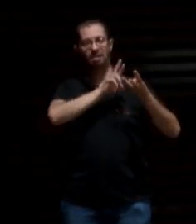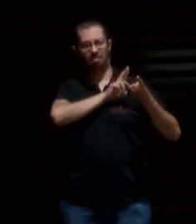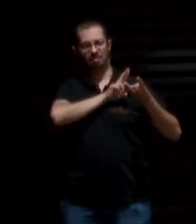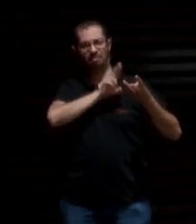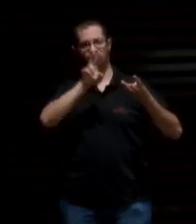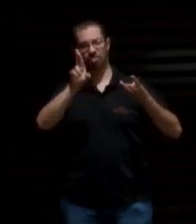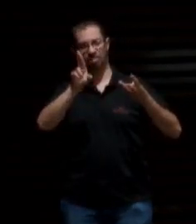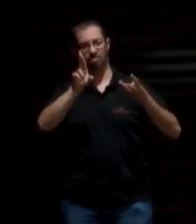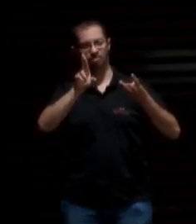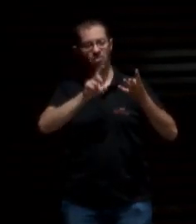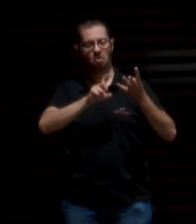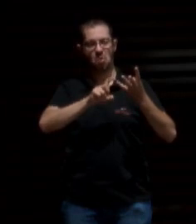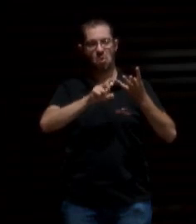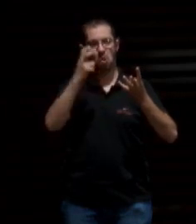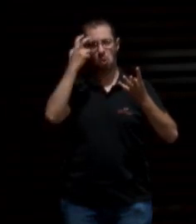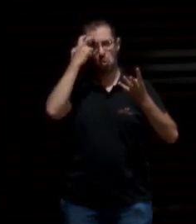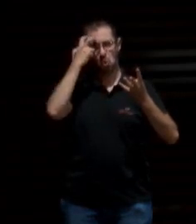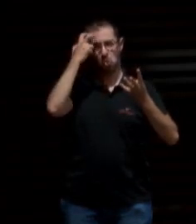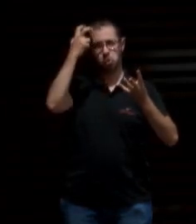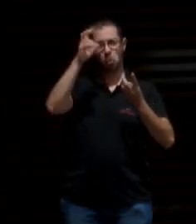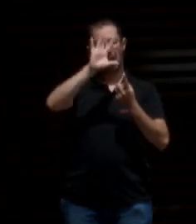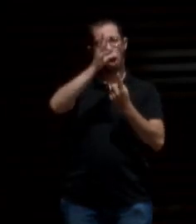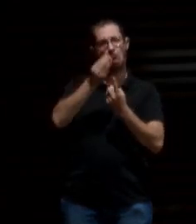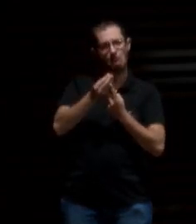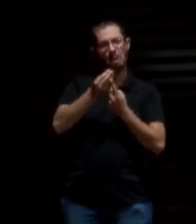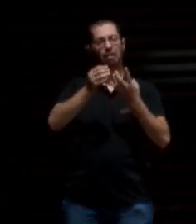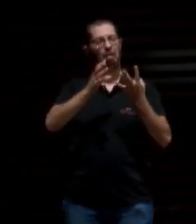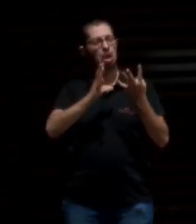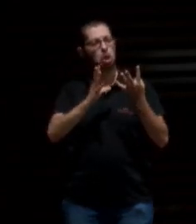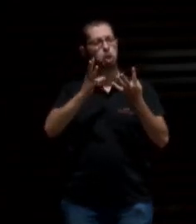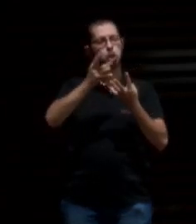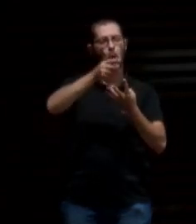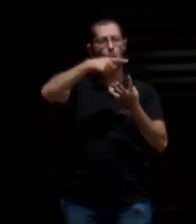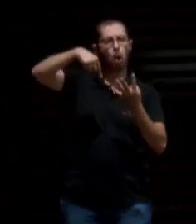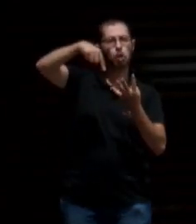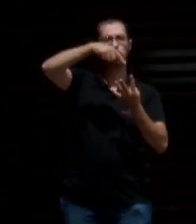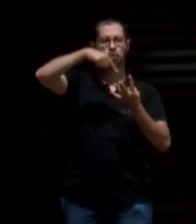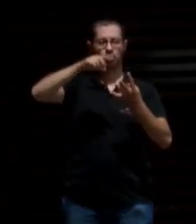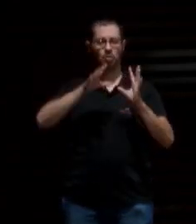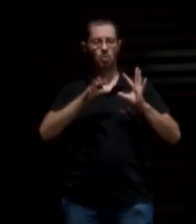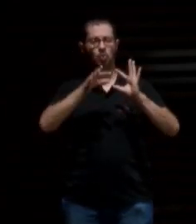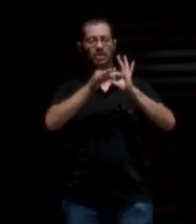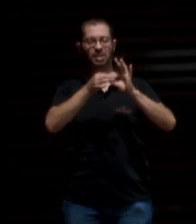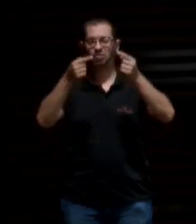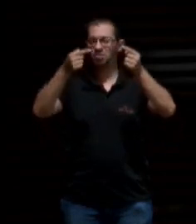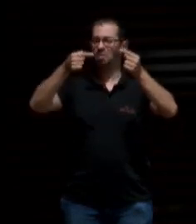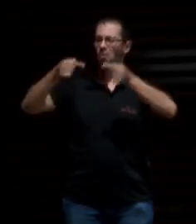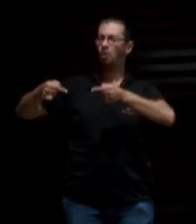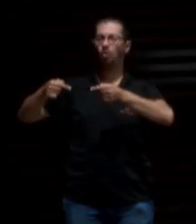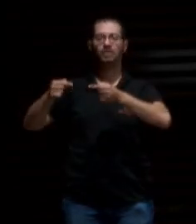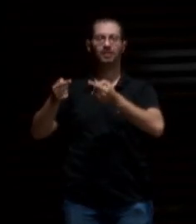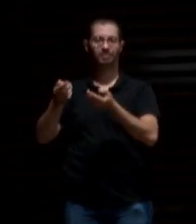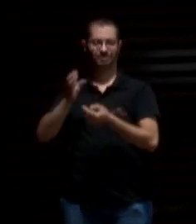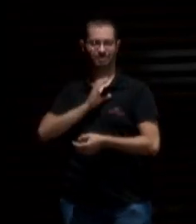religiosos, culturais, todos eles unidos e alinhados contra